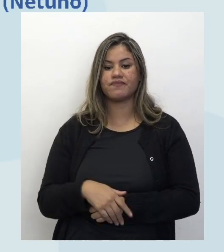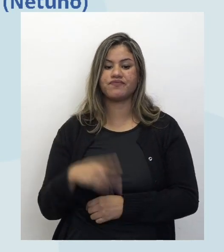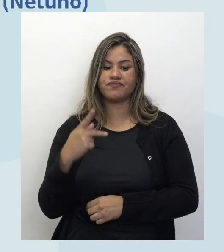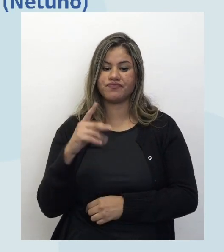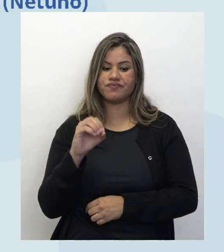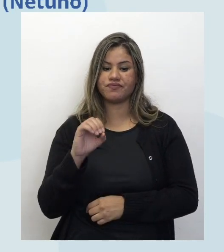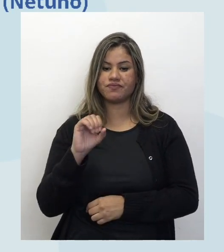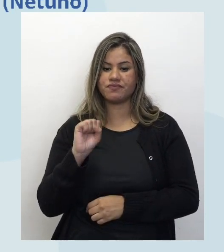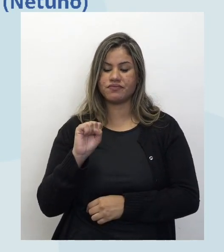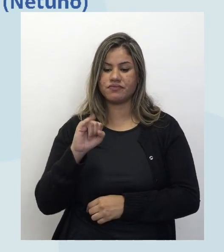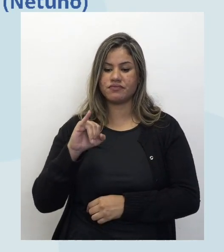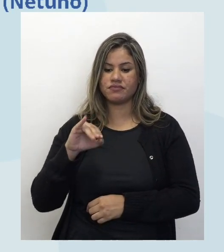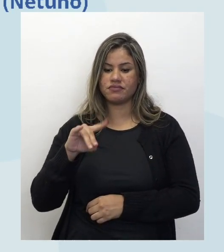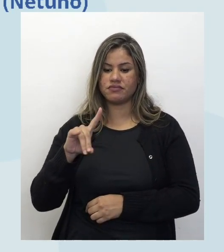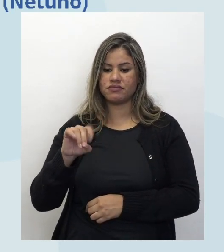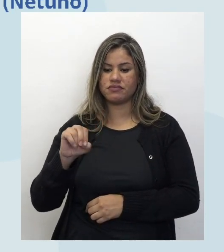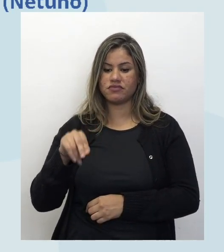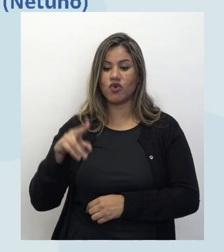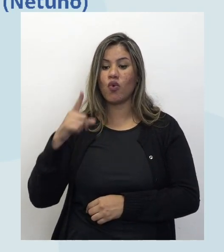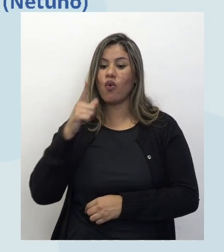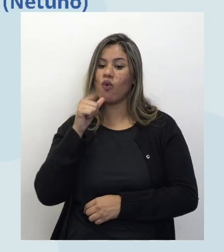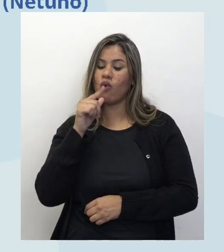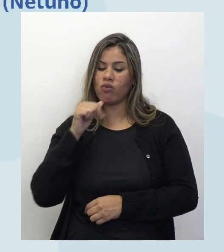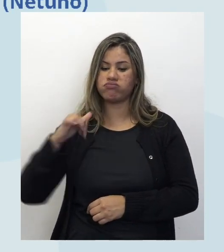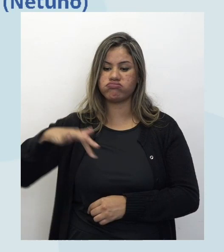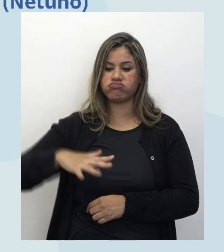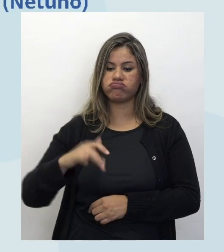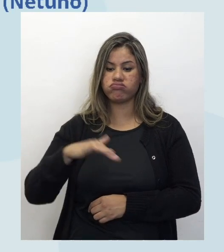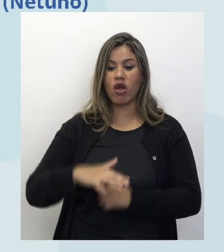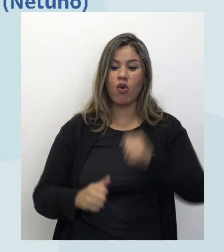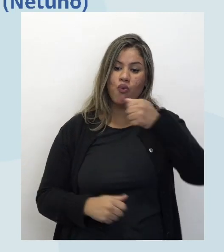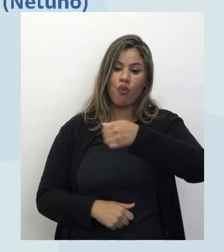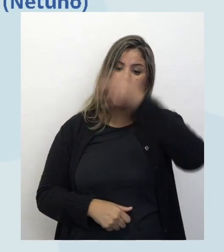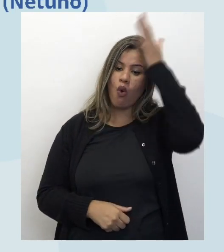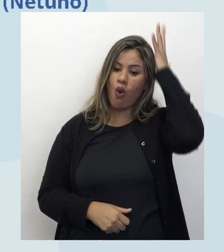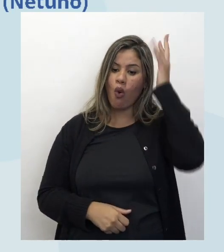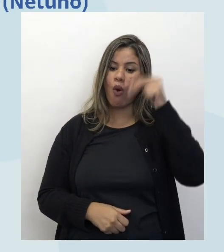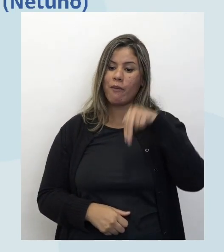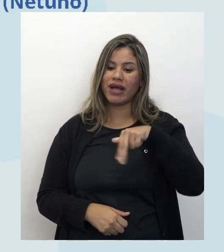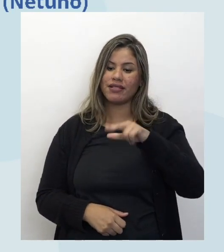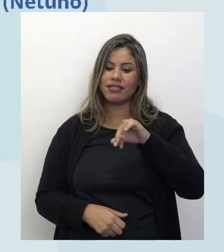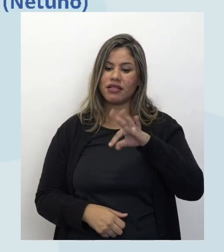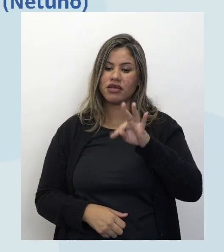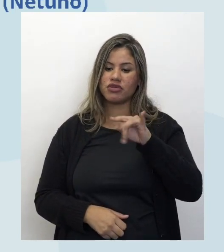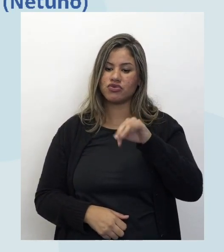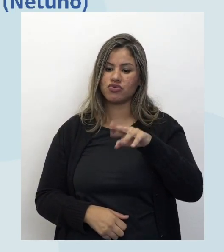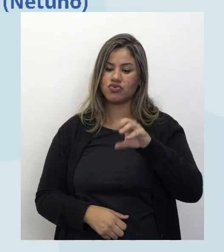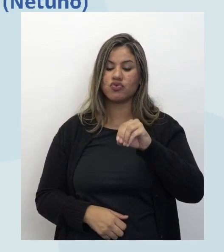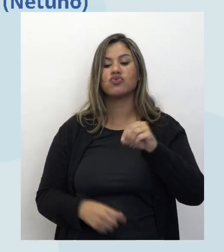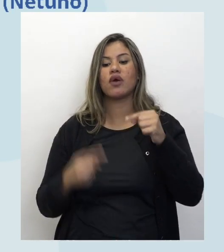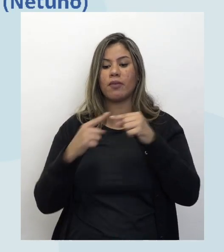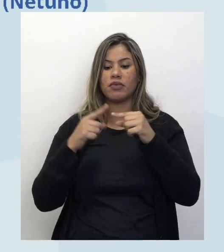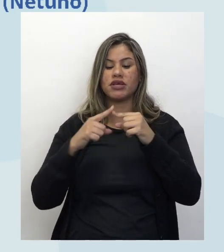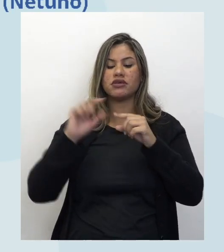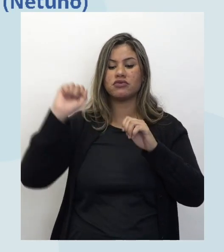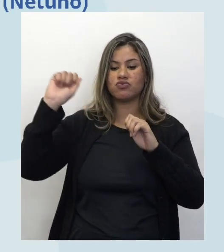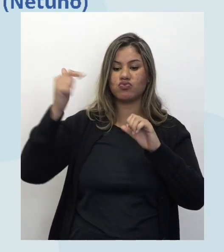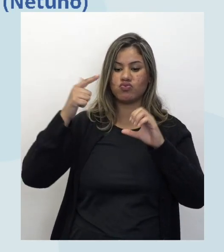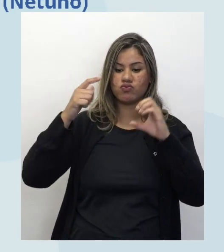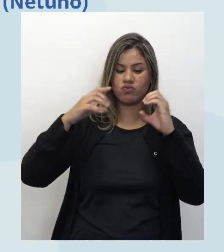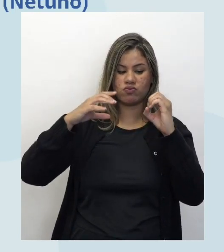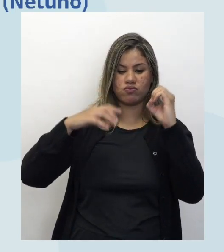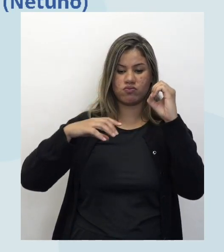dos mares, e em Roma é Netuno, também batiza um planeta do sistema solar aí, tá? Então vejam